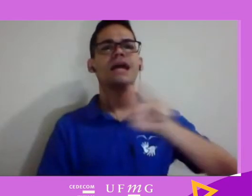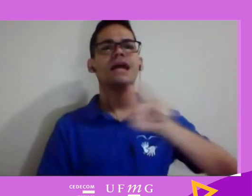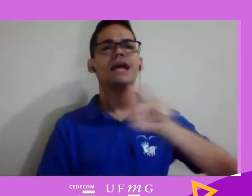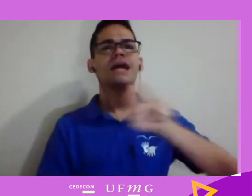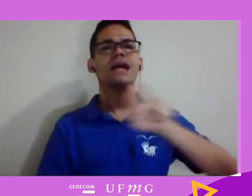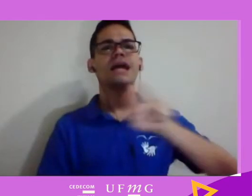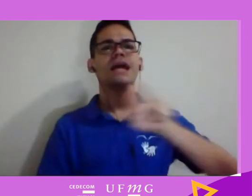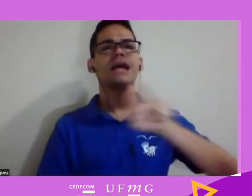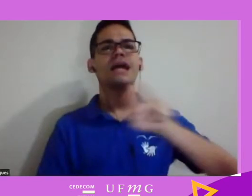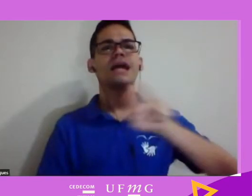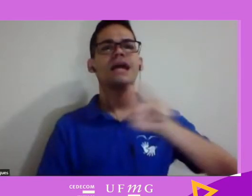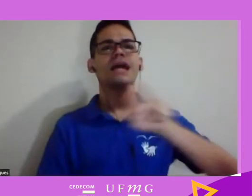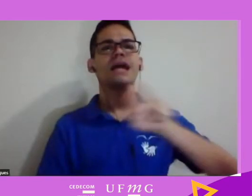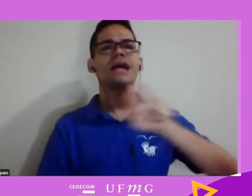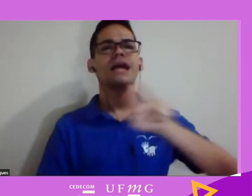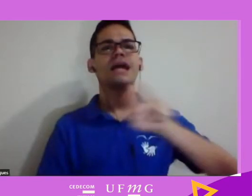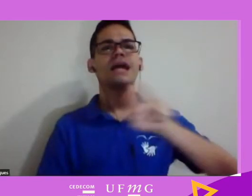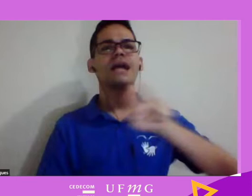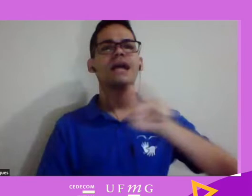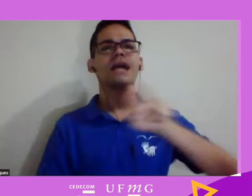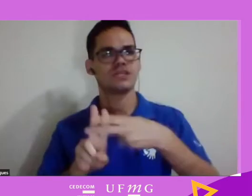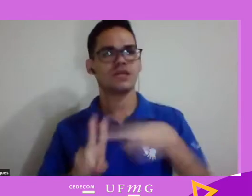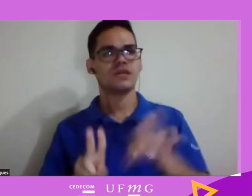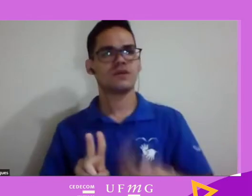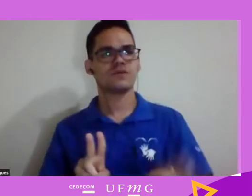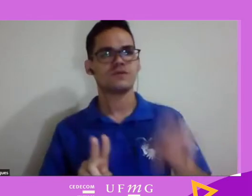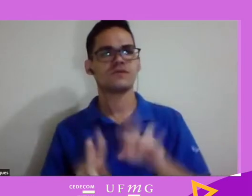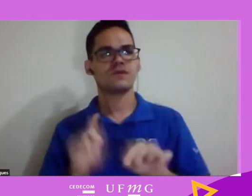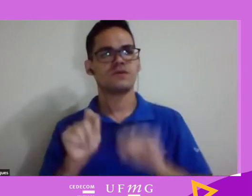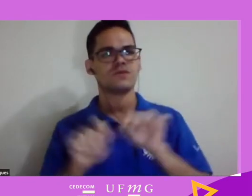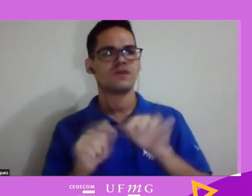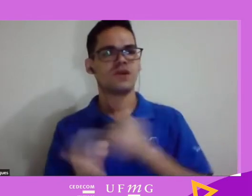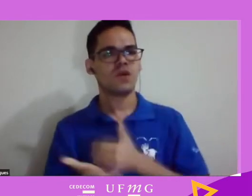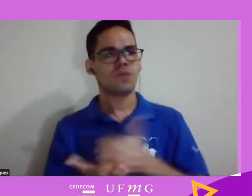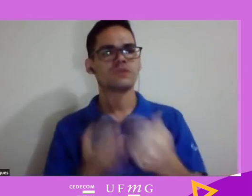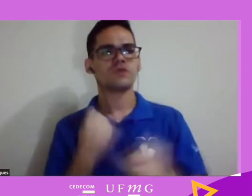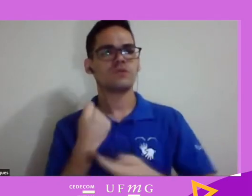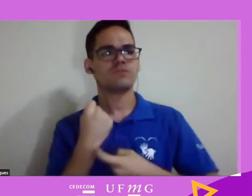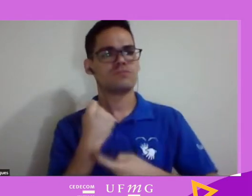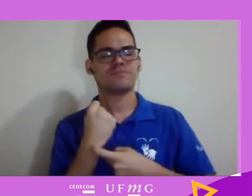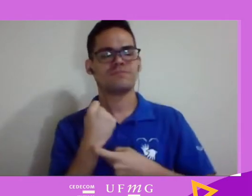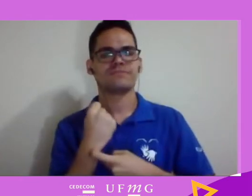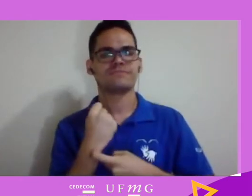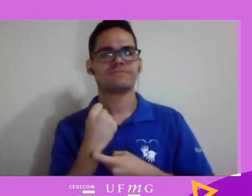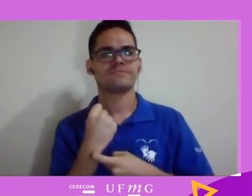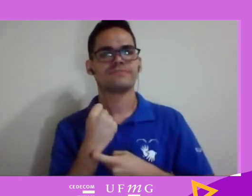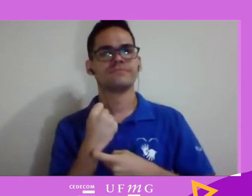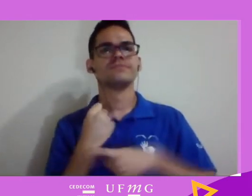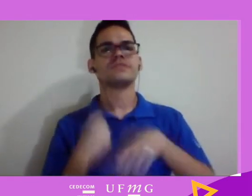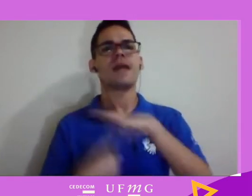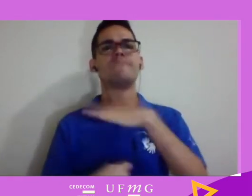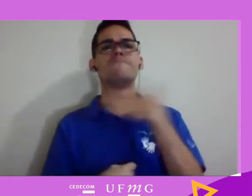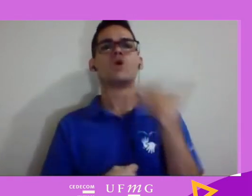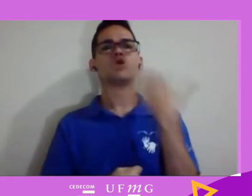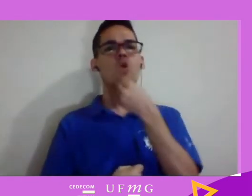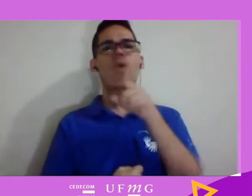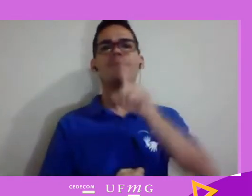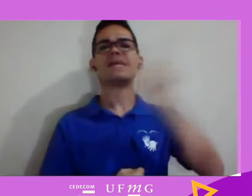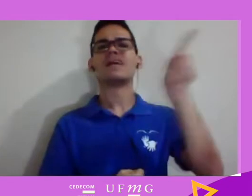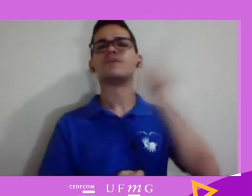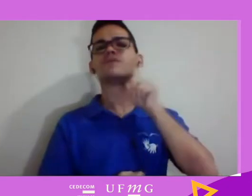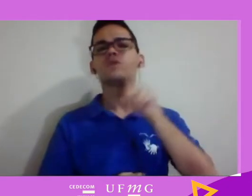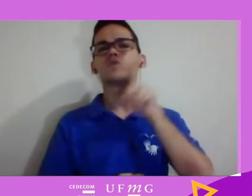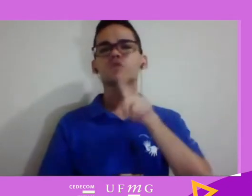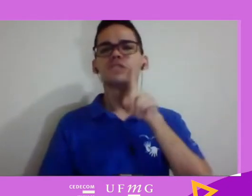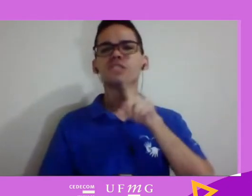ela partiu daquele momento do assassinato do George Floyd e acabou se transformando num movimento mundial. Como é que você